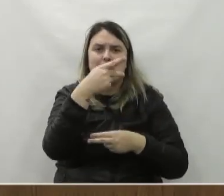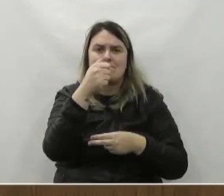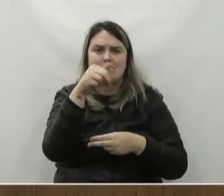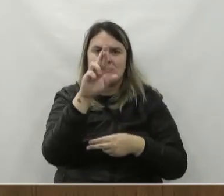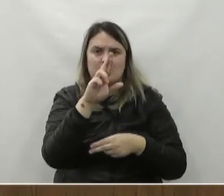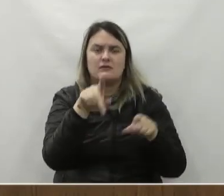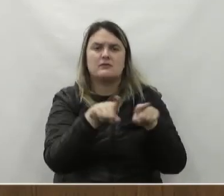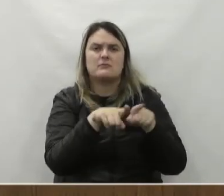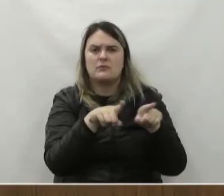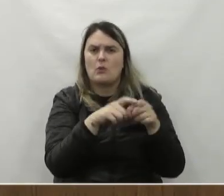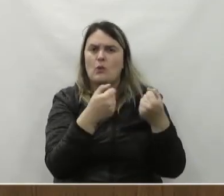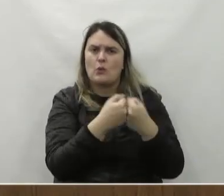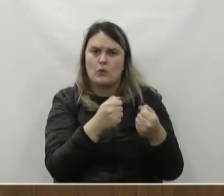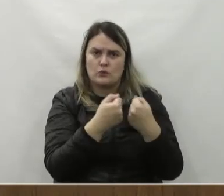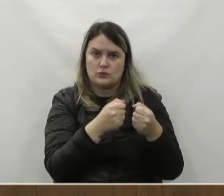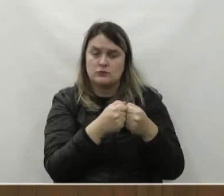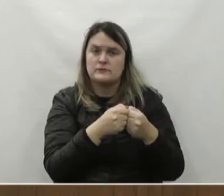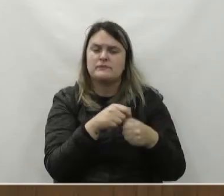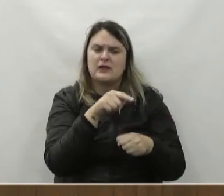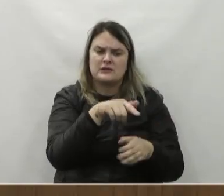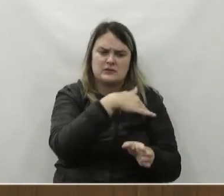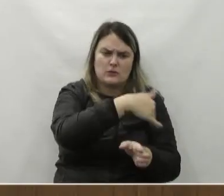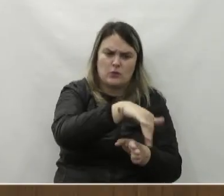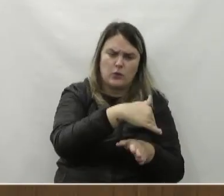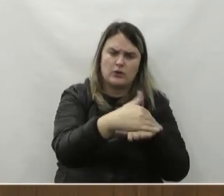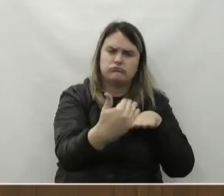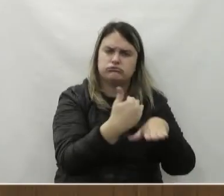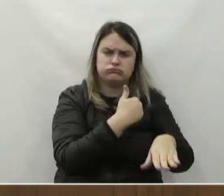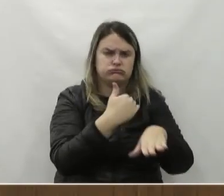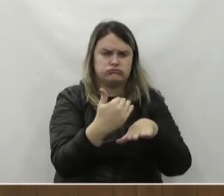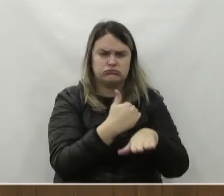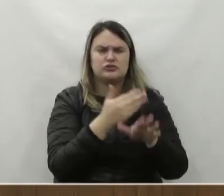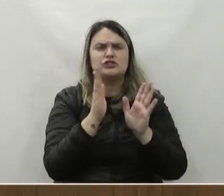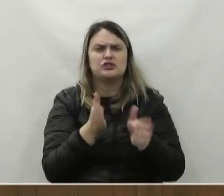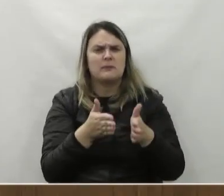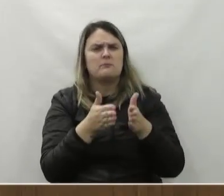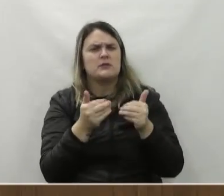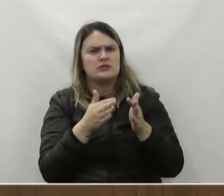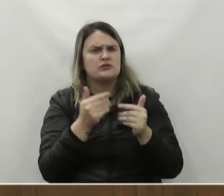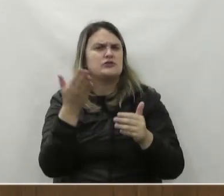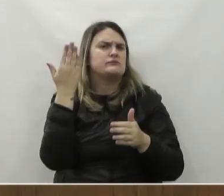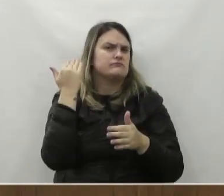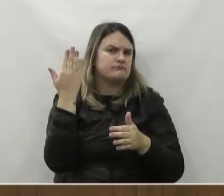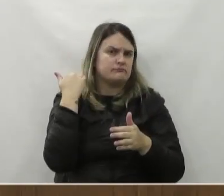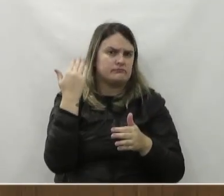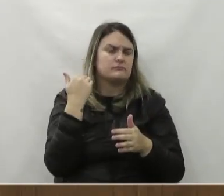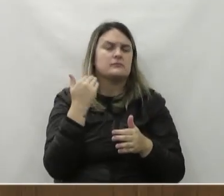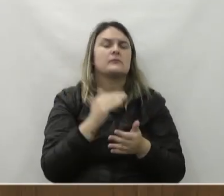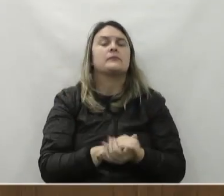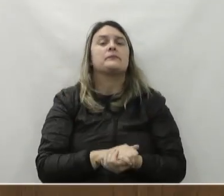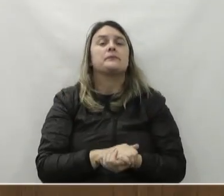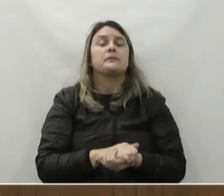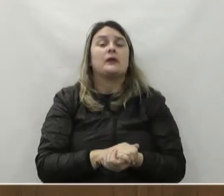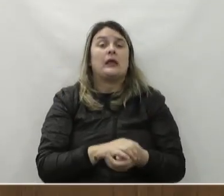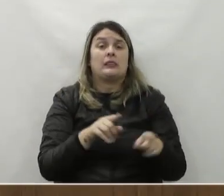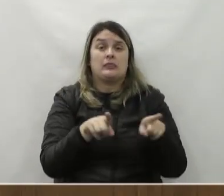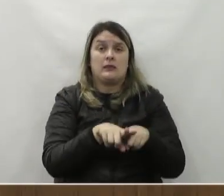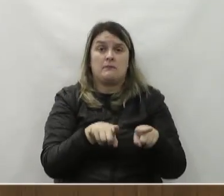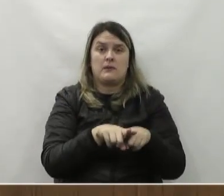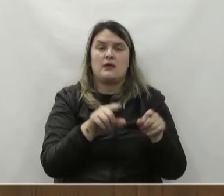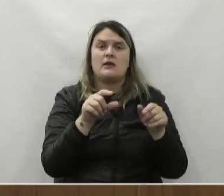da região. Apesar dos inúmeros pedidos realizados à Prefeitura, inclusive